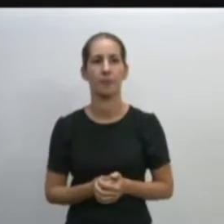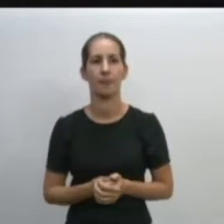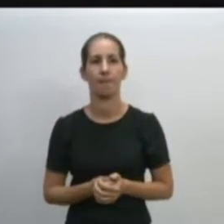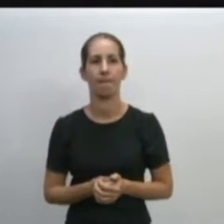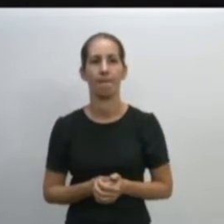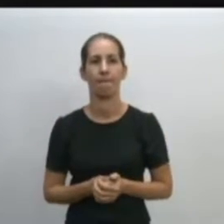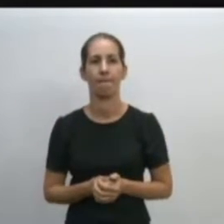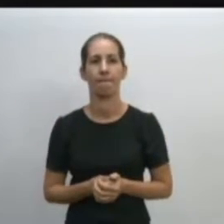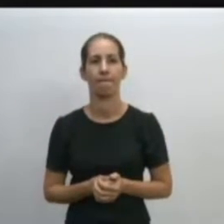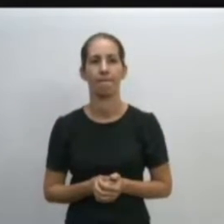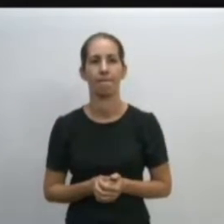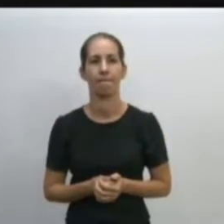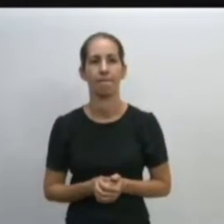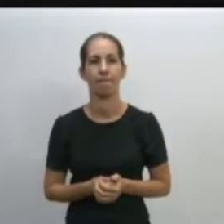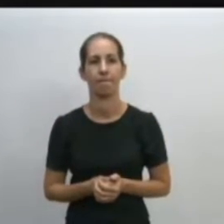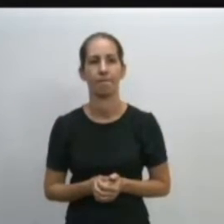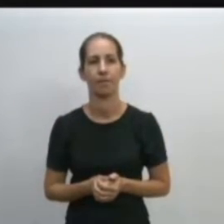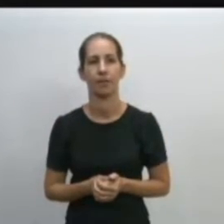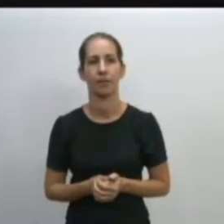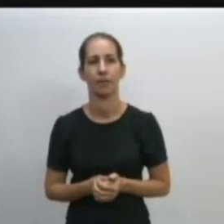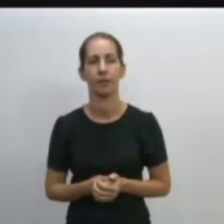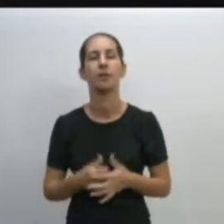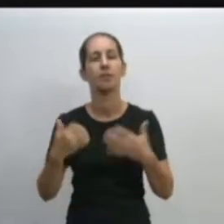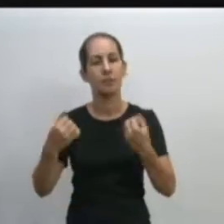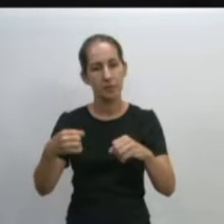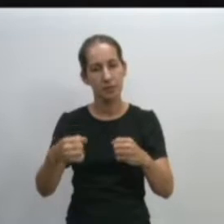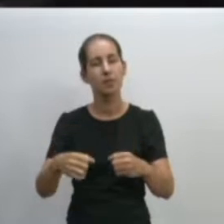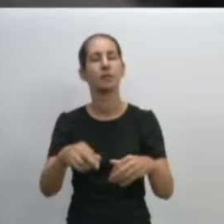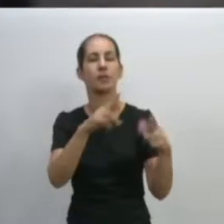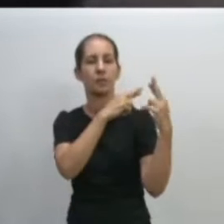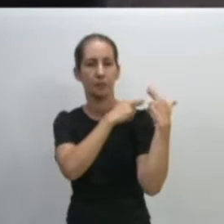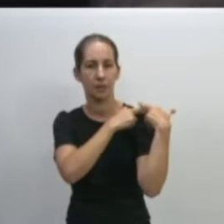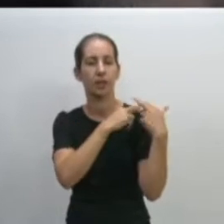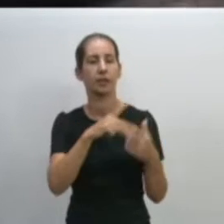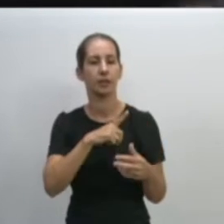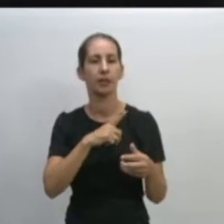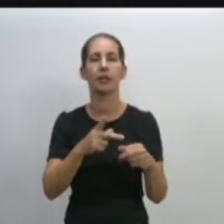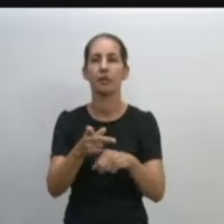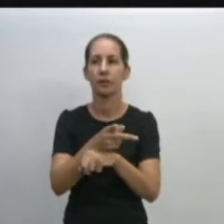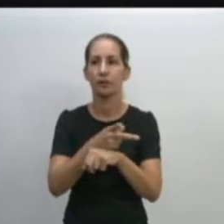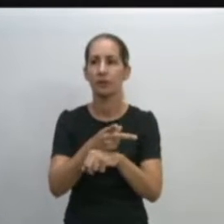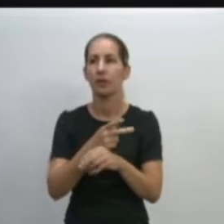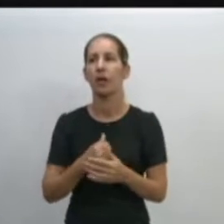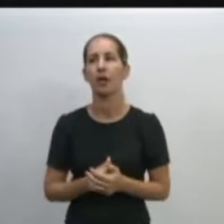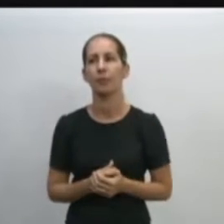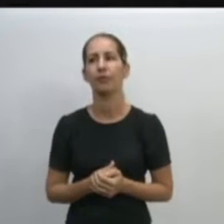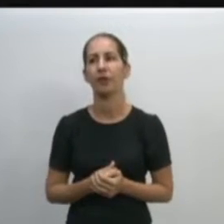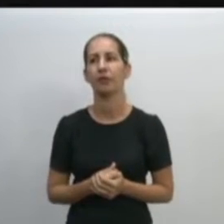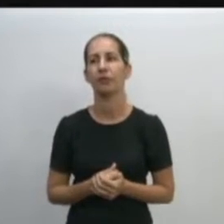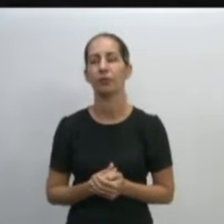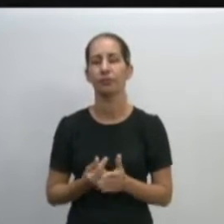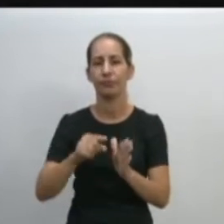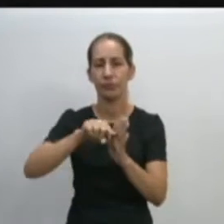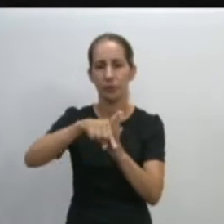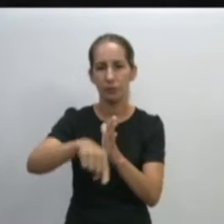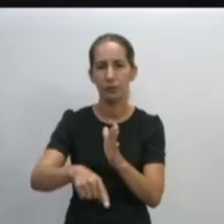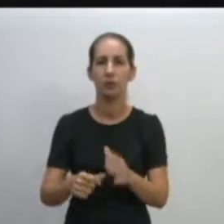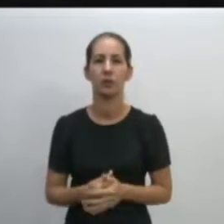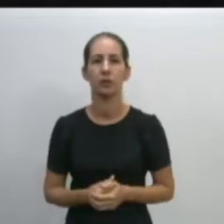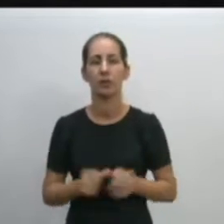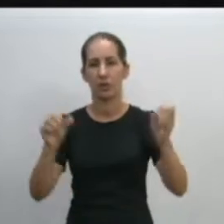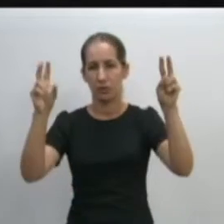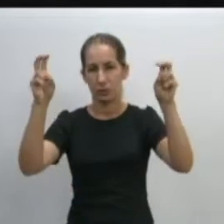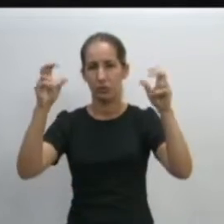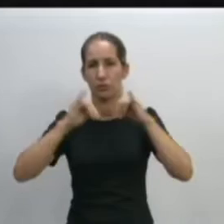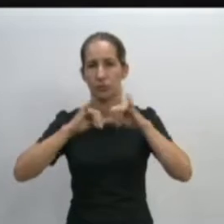aí nós temos, por obrigação, de investigarmos e ir a fundo nesse assunto